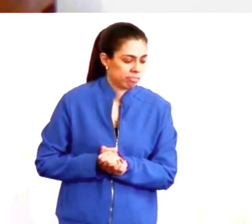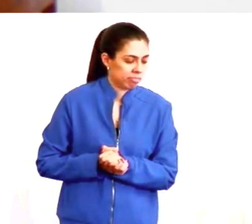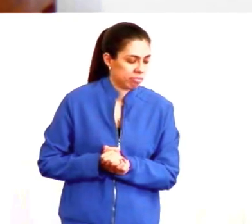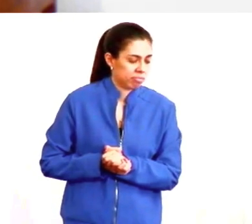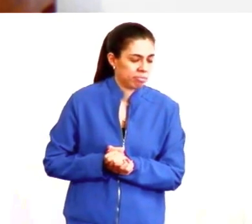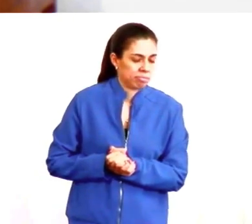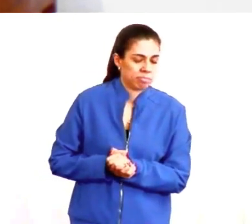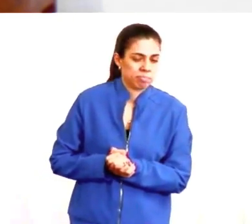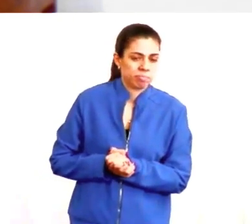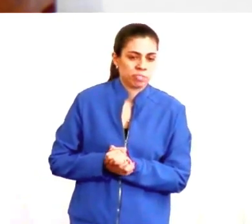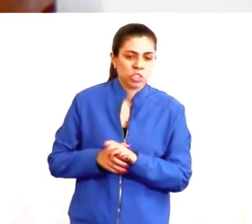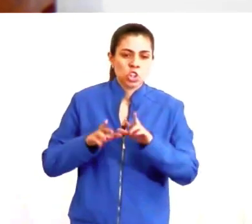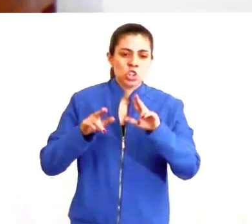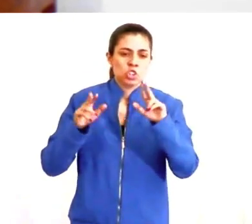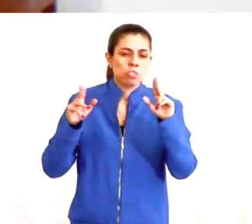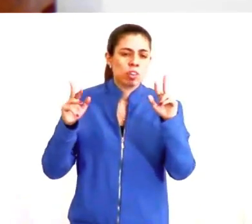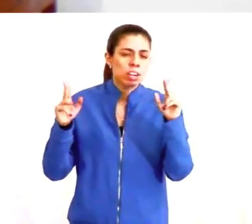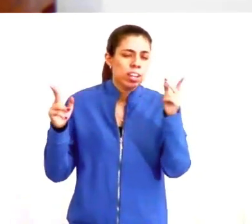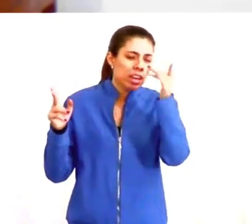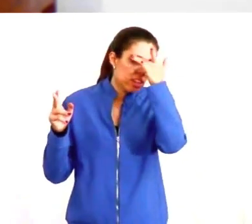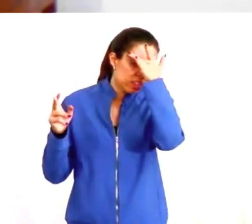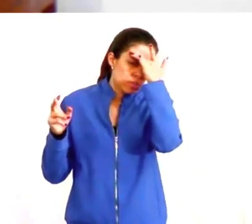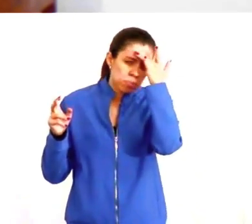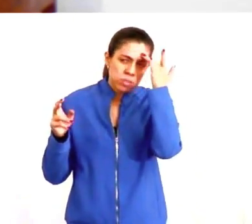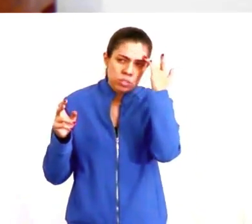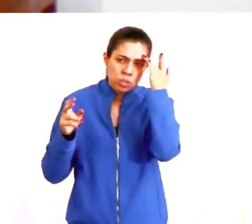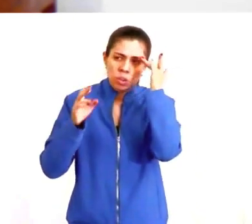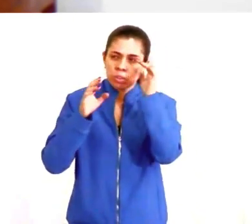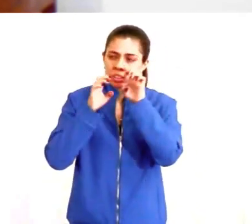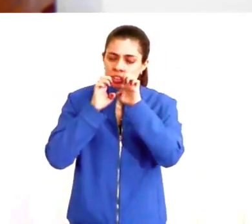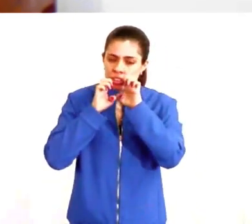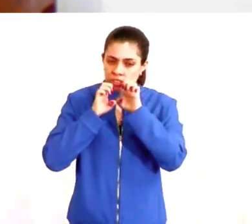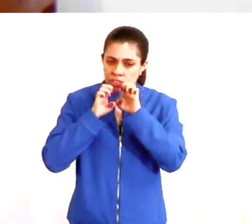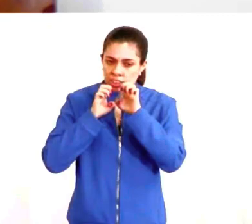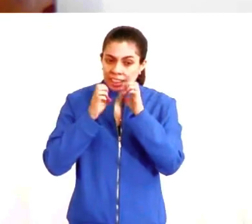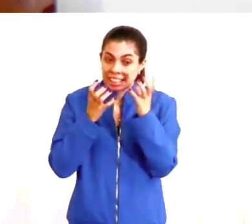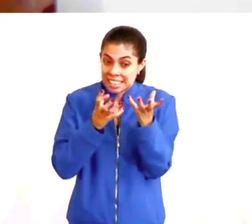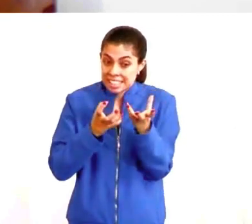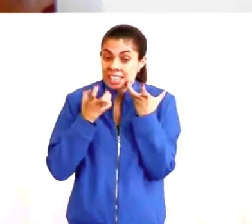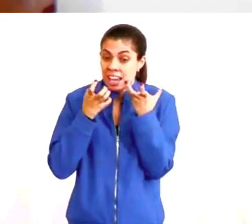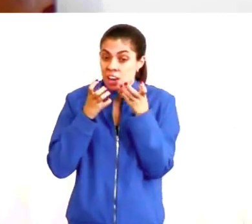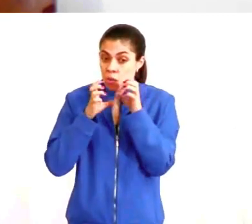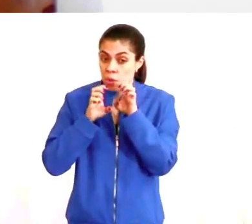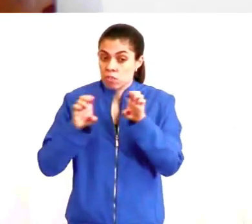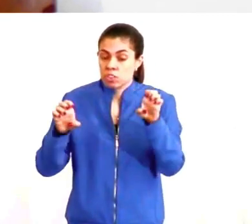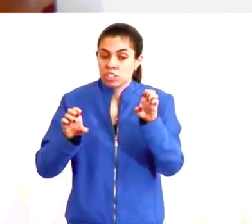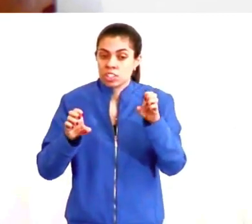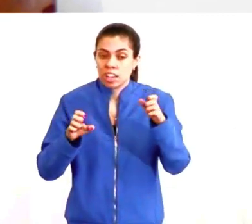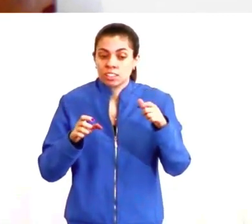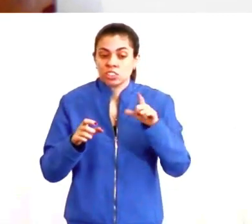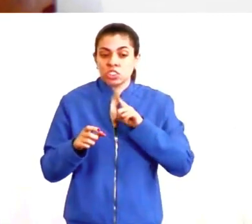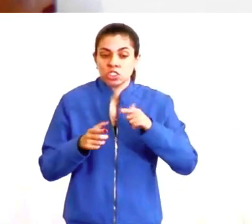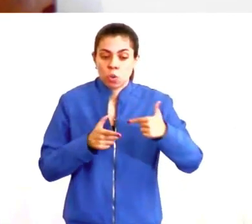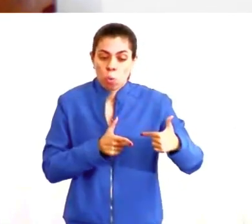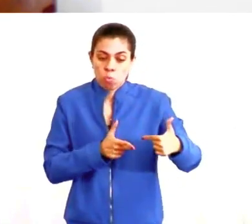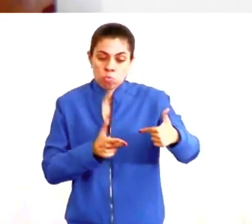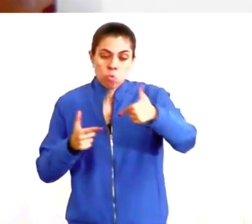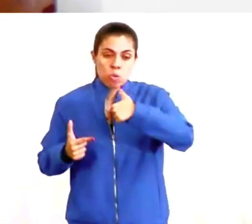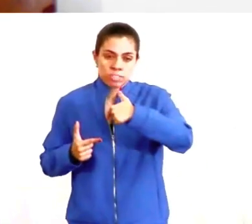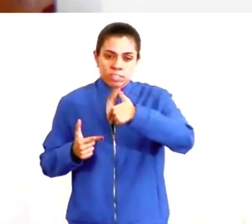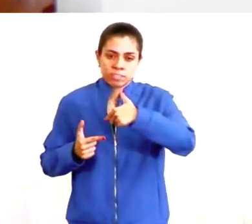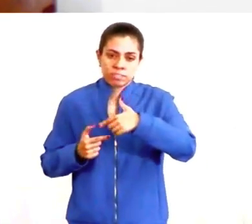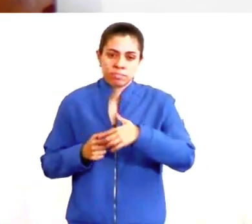para Trumbull quando iniciou a fé reformada no Chile. Meus irmãos, os inimigos da cruz de Cristo sempre